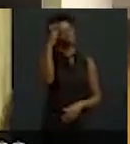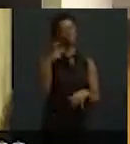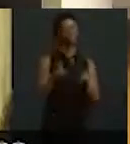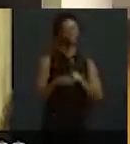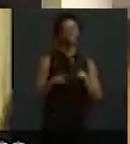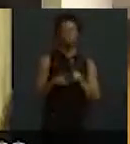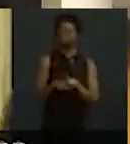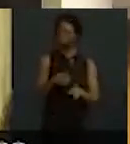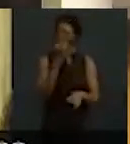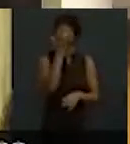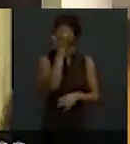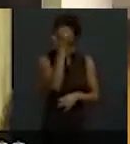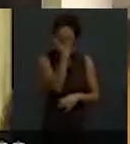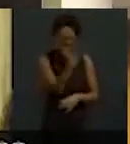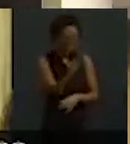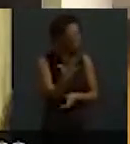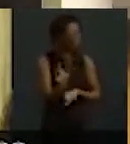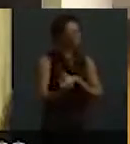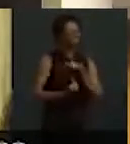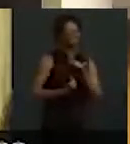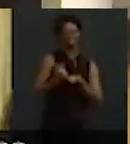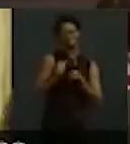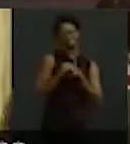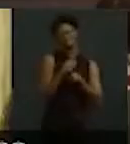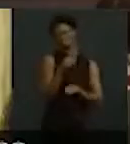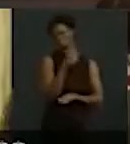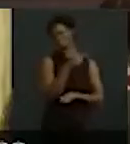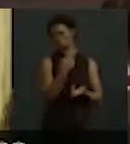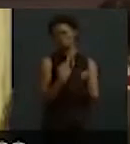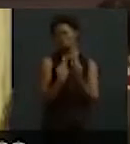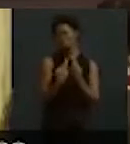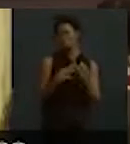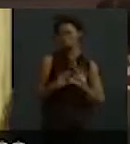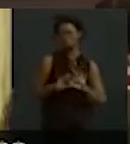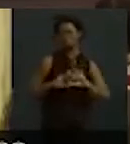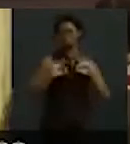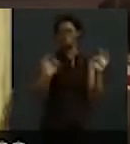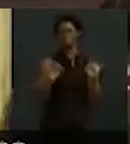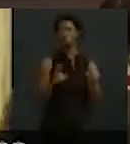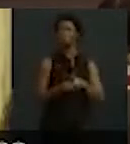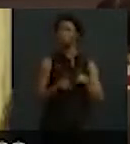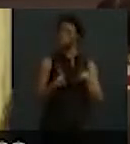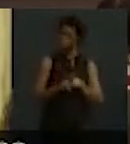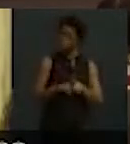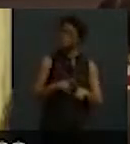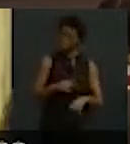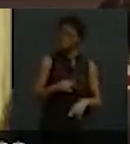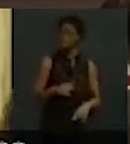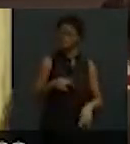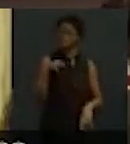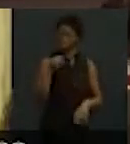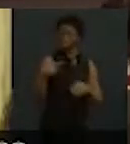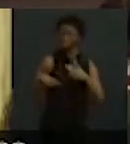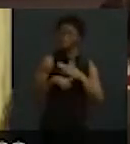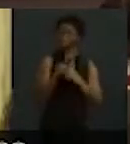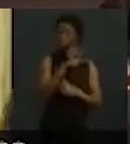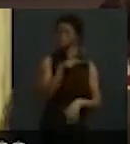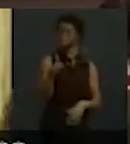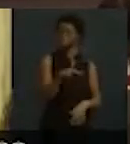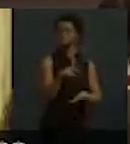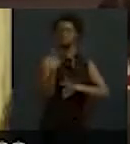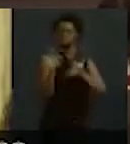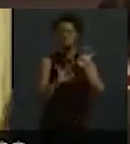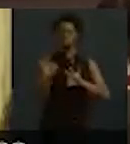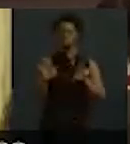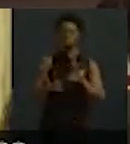fácil trato pessoal, teve ainda intensa atividade docente, tendo organizado